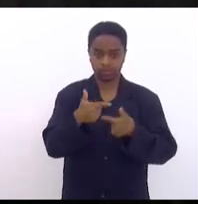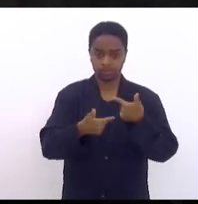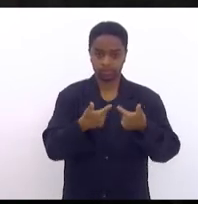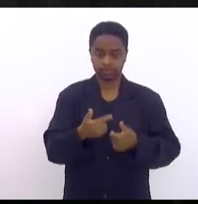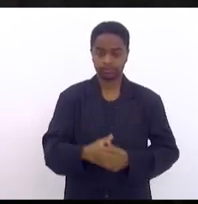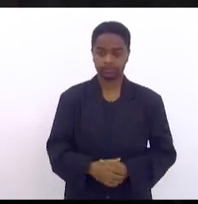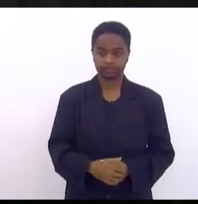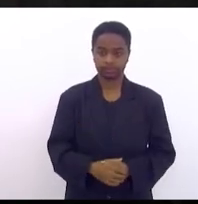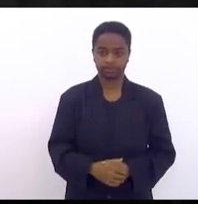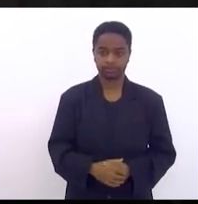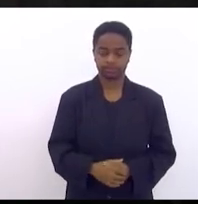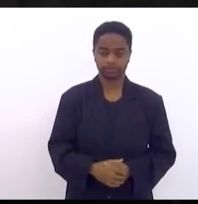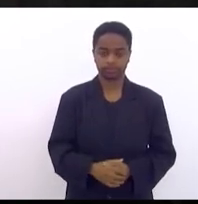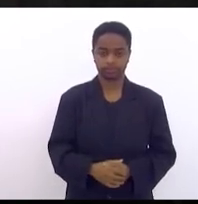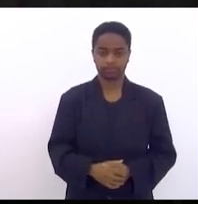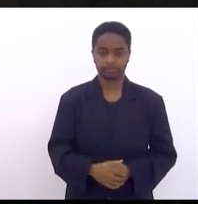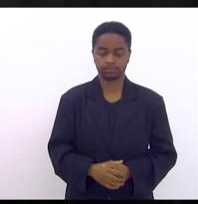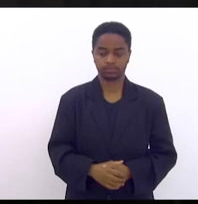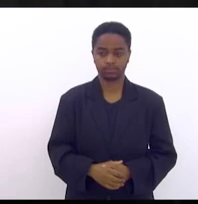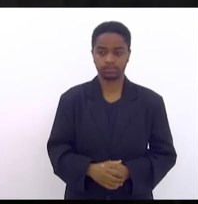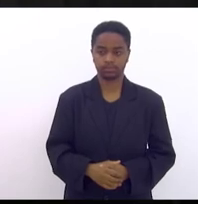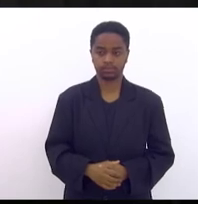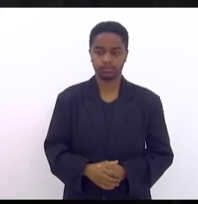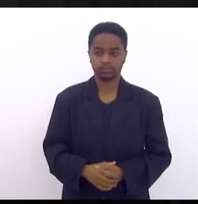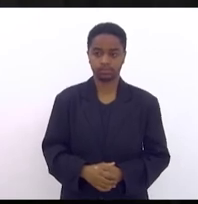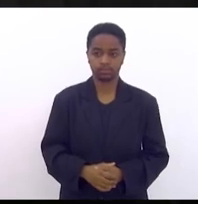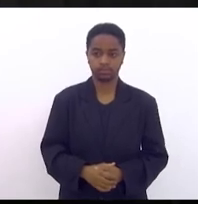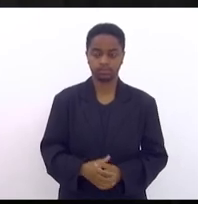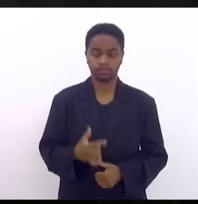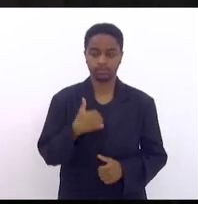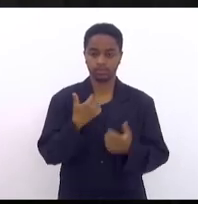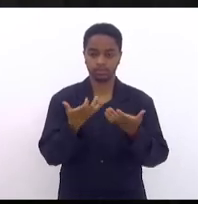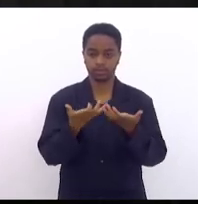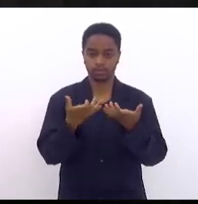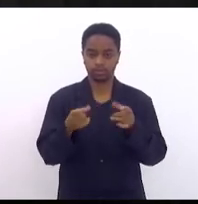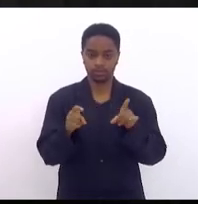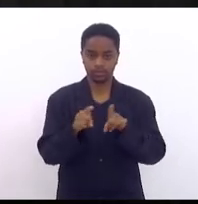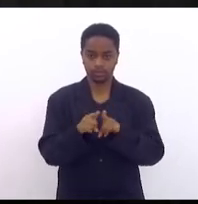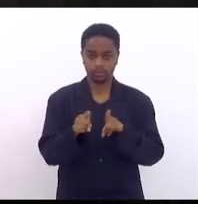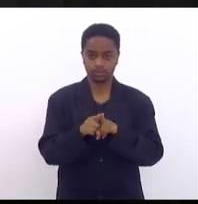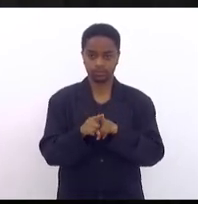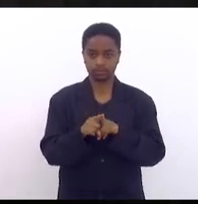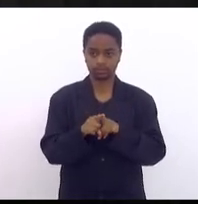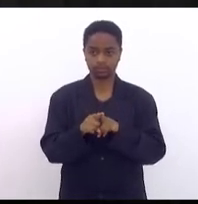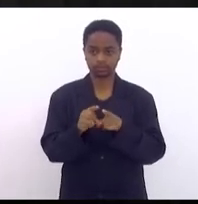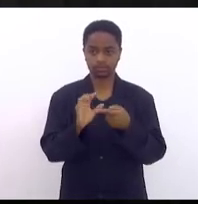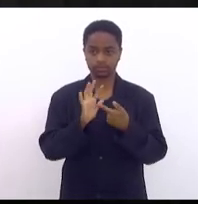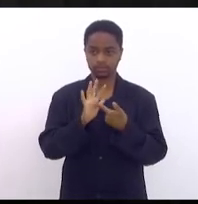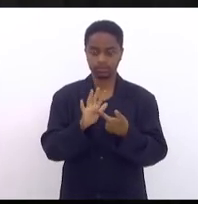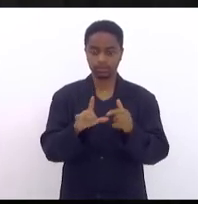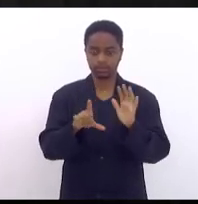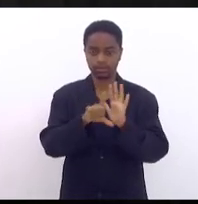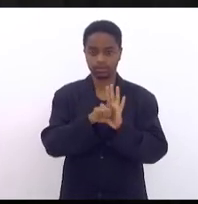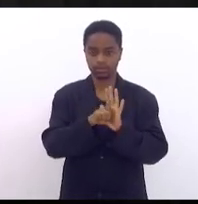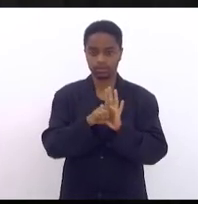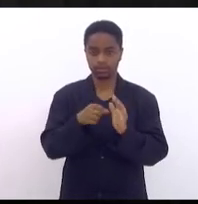trabalhadores. Muito bem, eu queria salientar que a lei